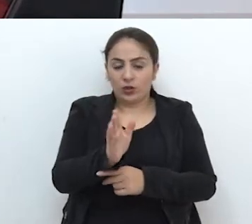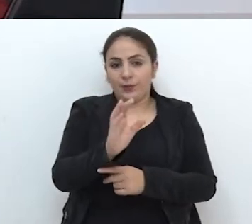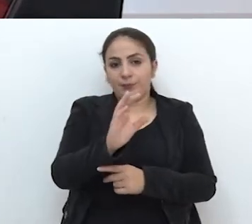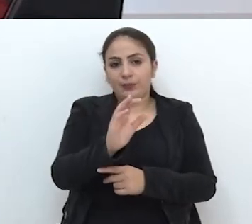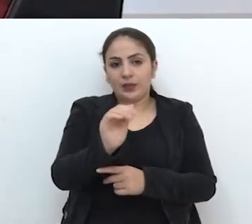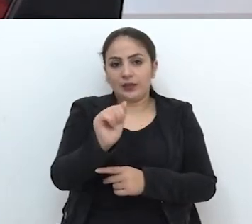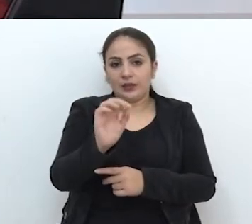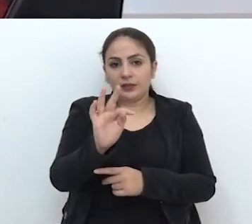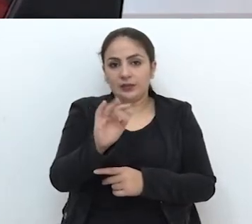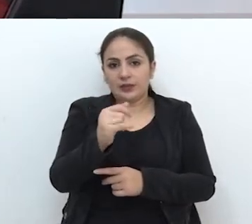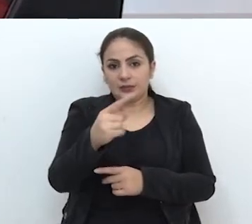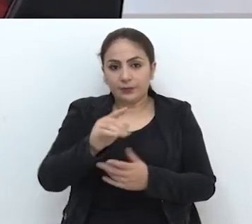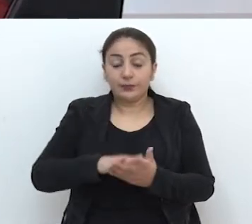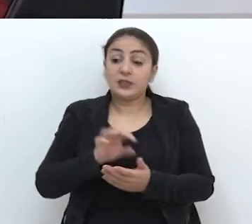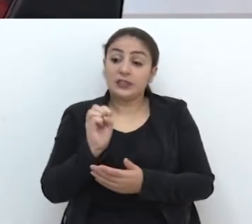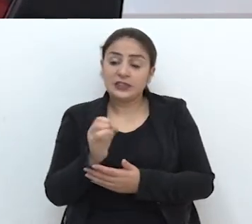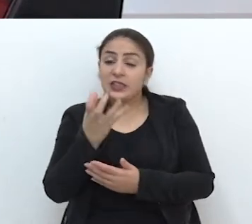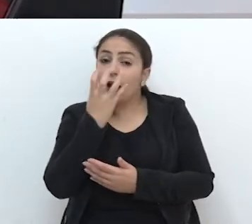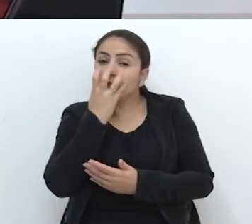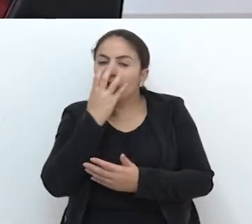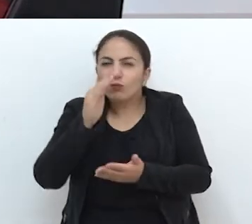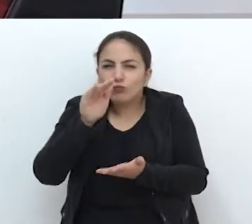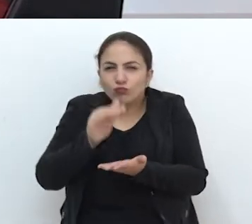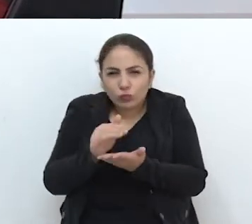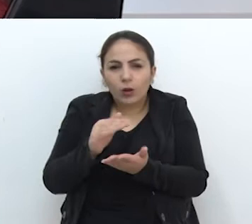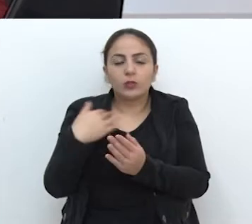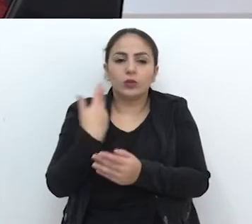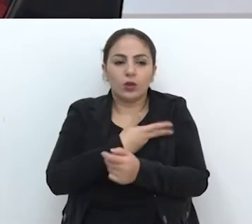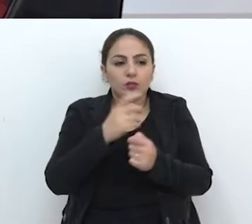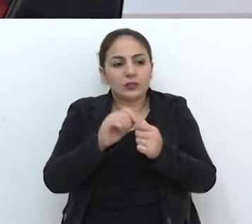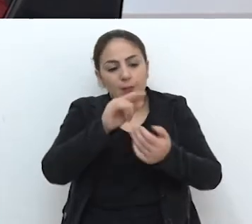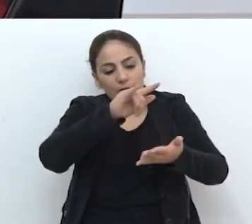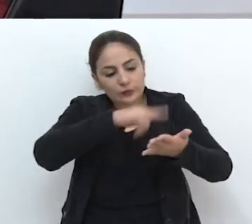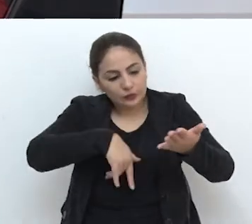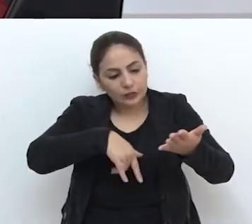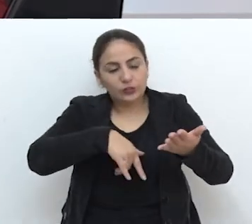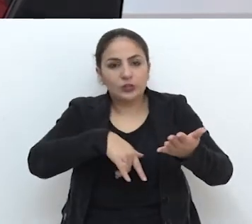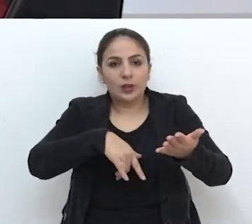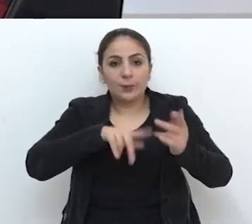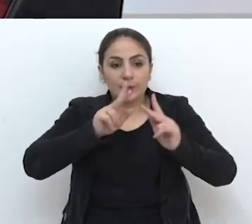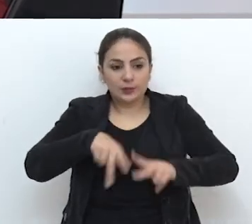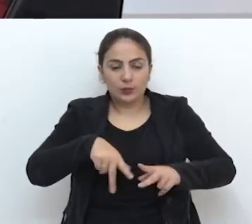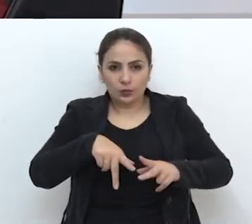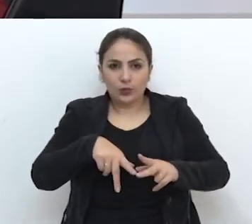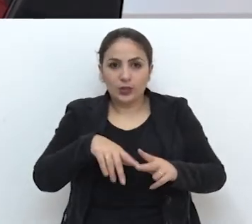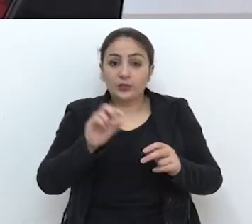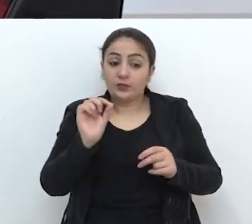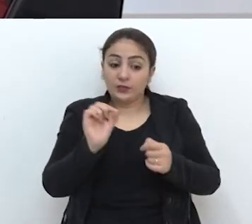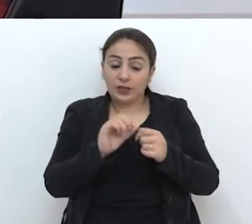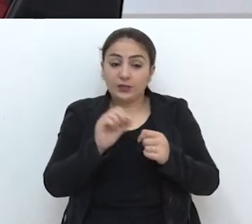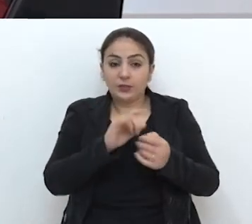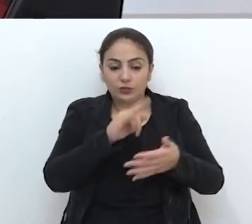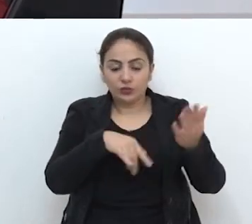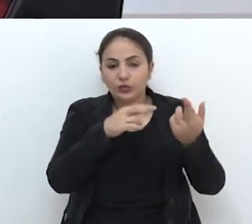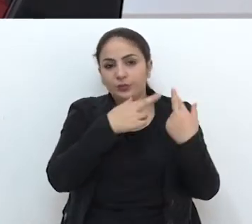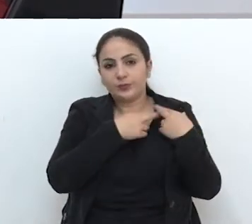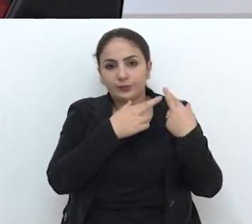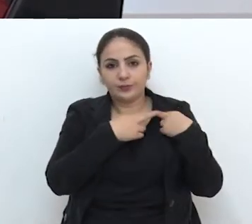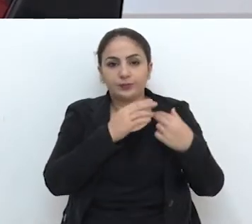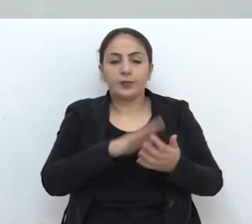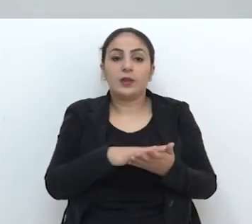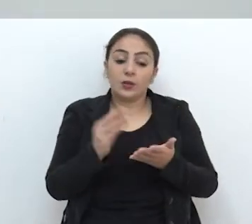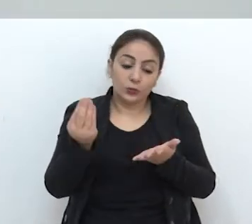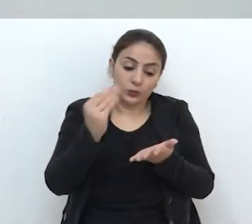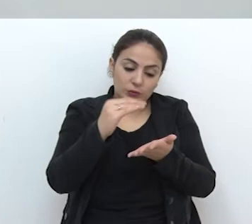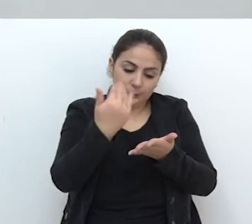nós fizemos um encaminhamento também, a pessoa que adota, nós fizemos uma ficha, né, de responsabilidade, e